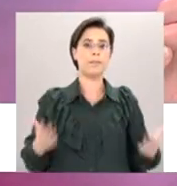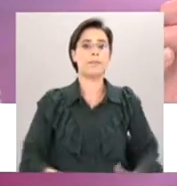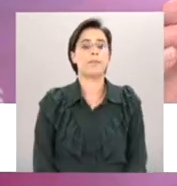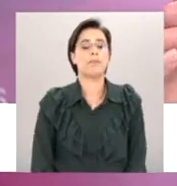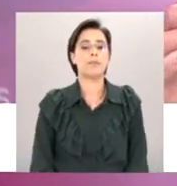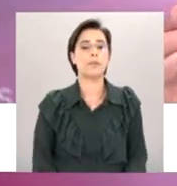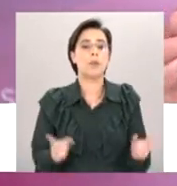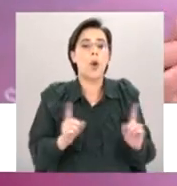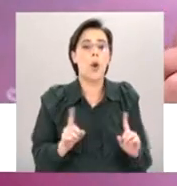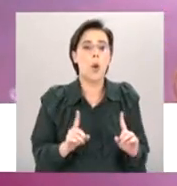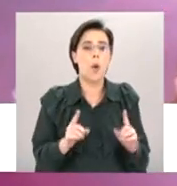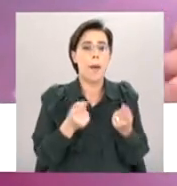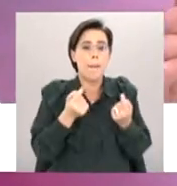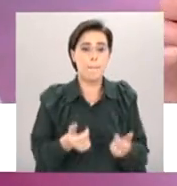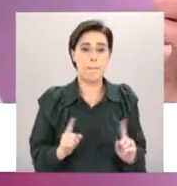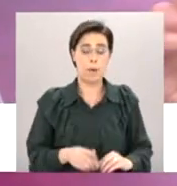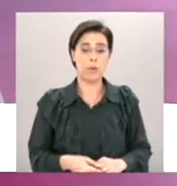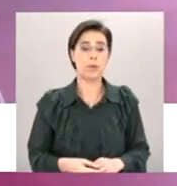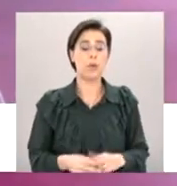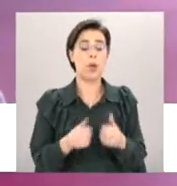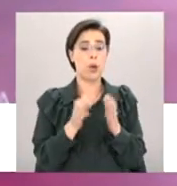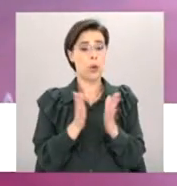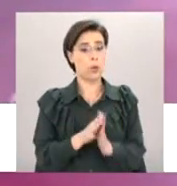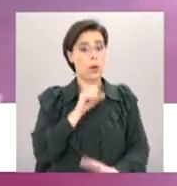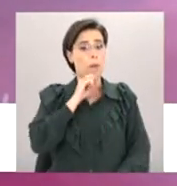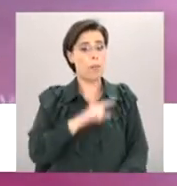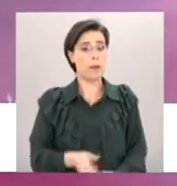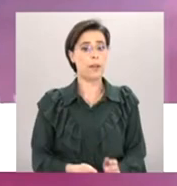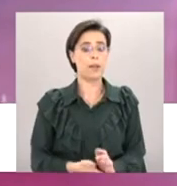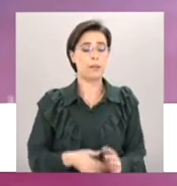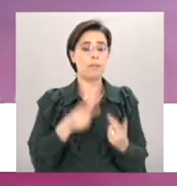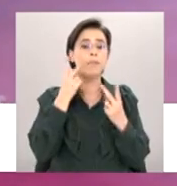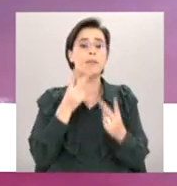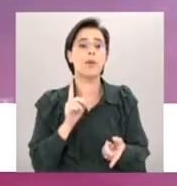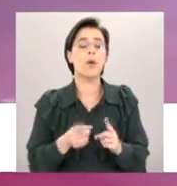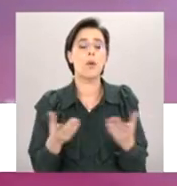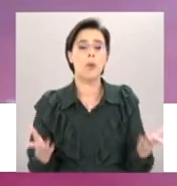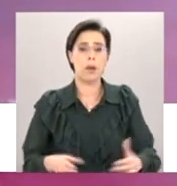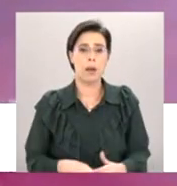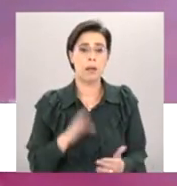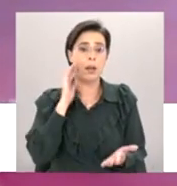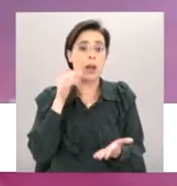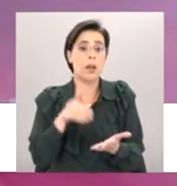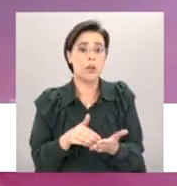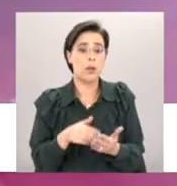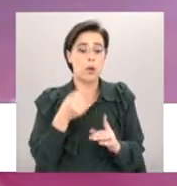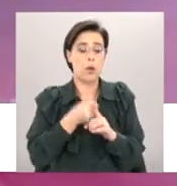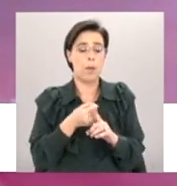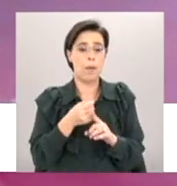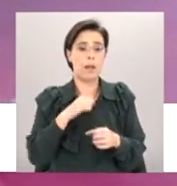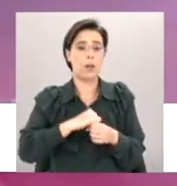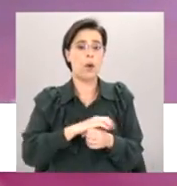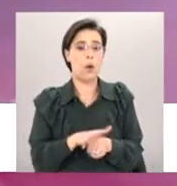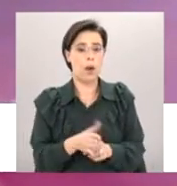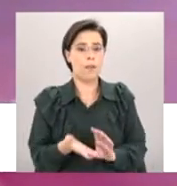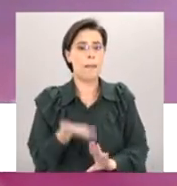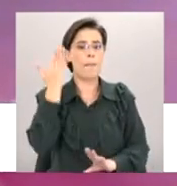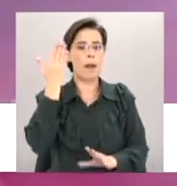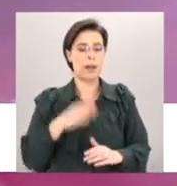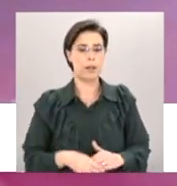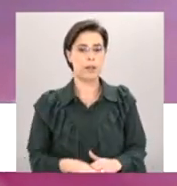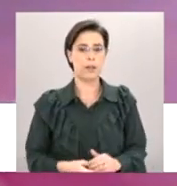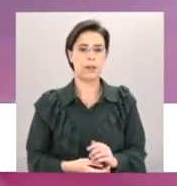no entanto não são propriamente poucos e em todos eles podemos ver que os resultados do combate à convite foram muito